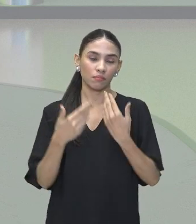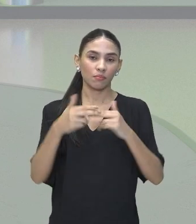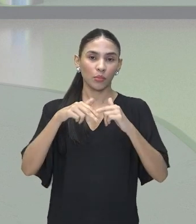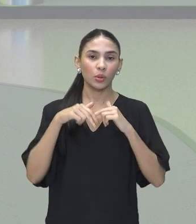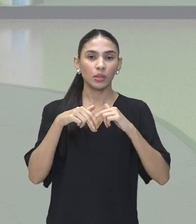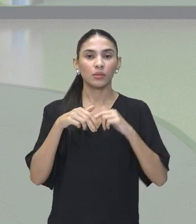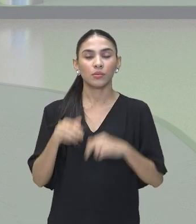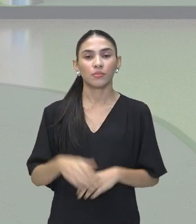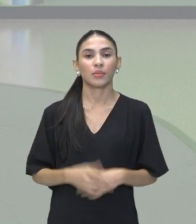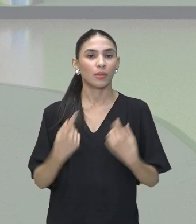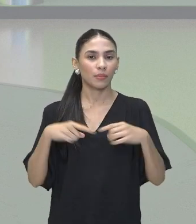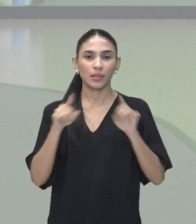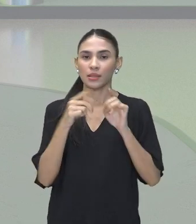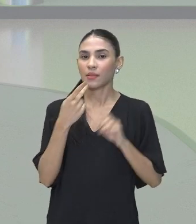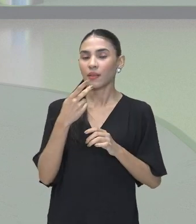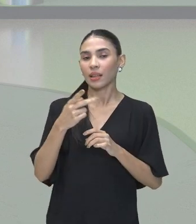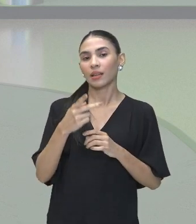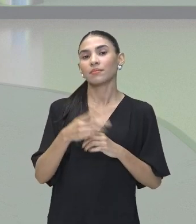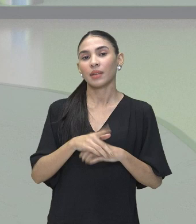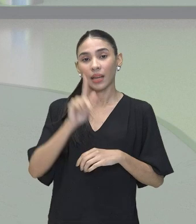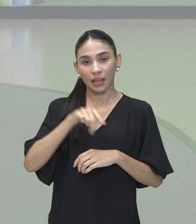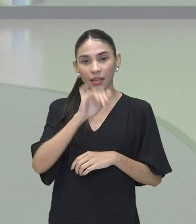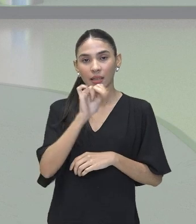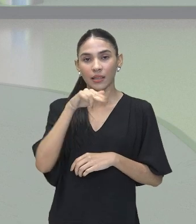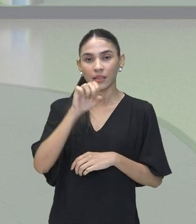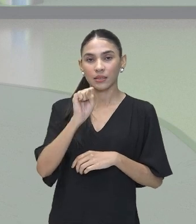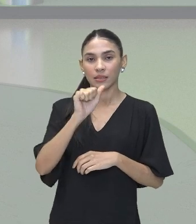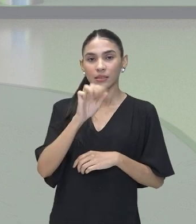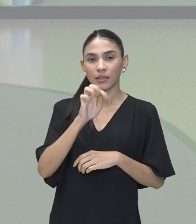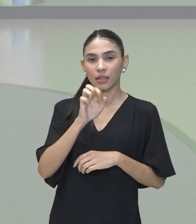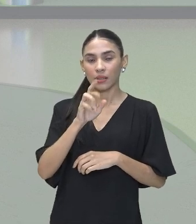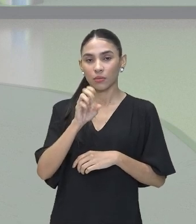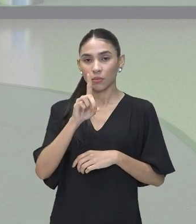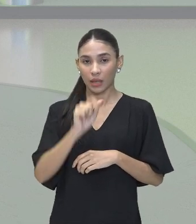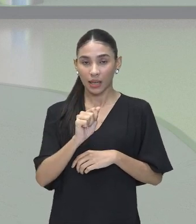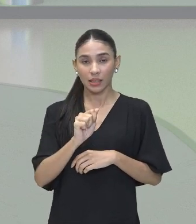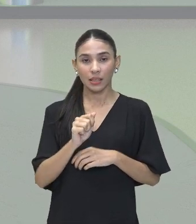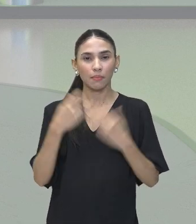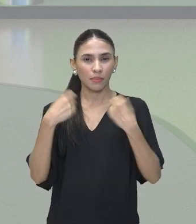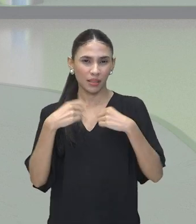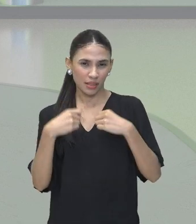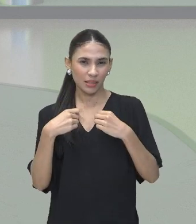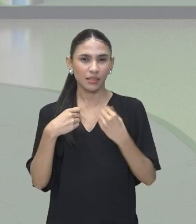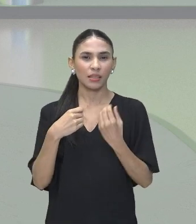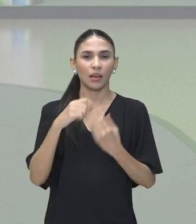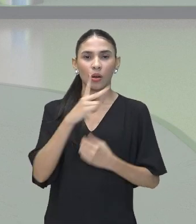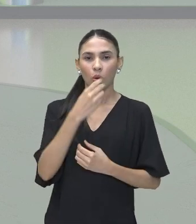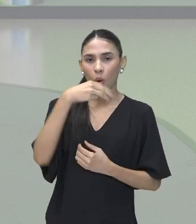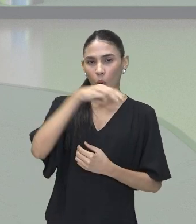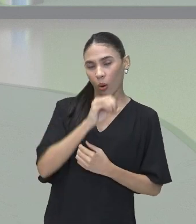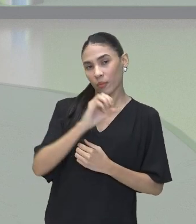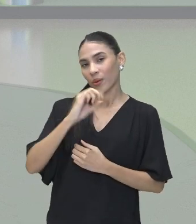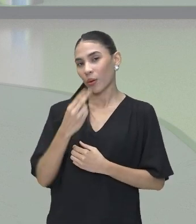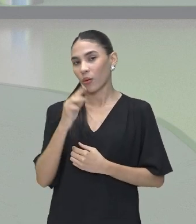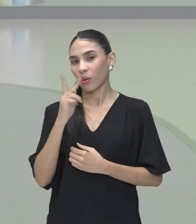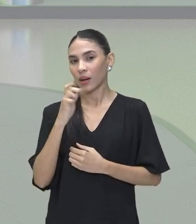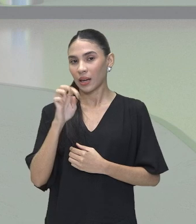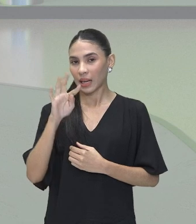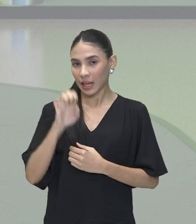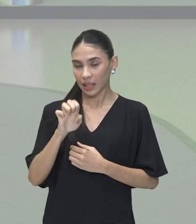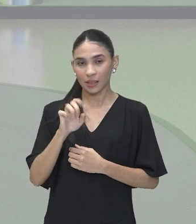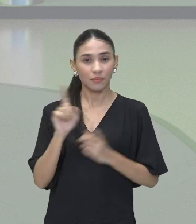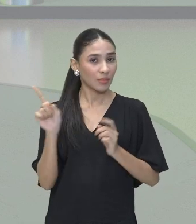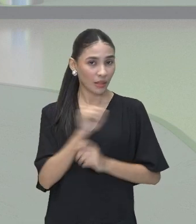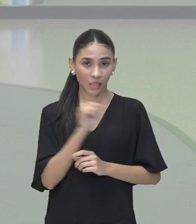dizer, porque ela já é insaturada. Precisa dizer que é homogênea ou heterogênea? Não precisa dizer, porque para